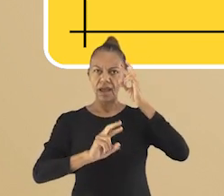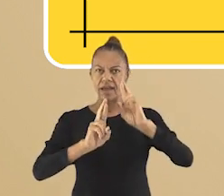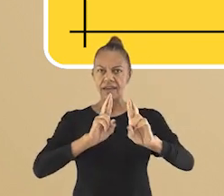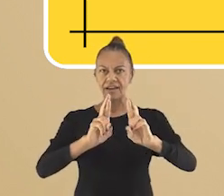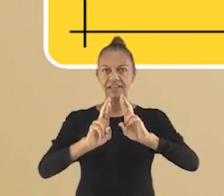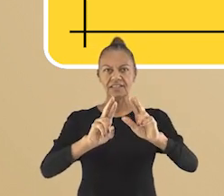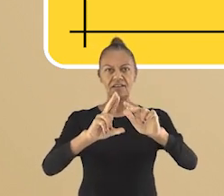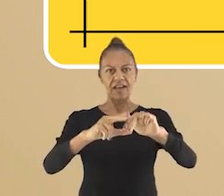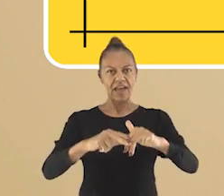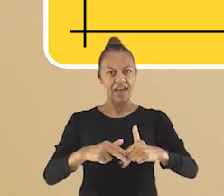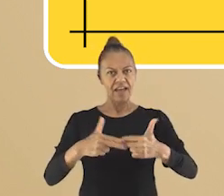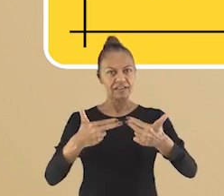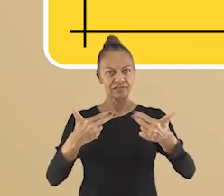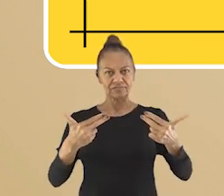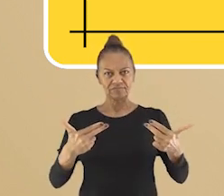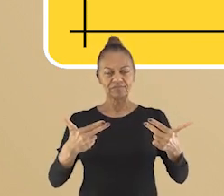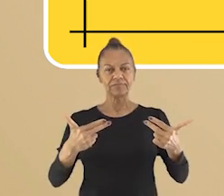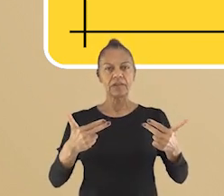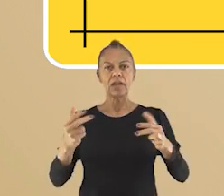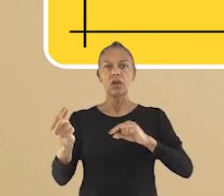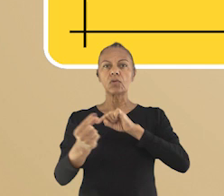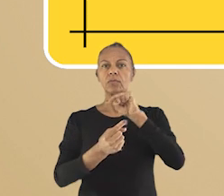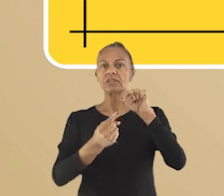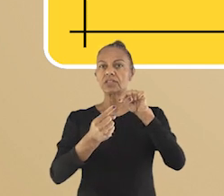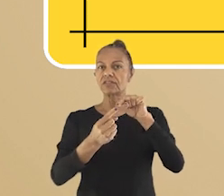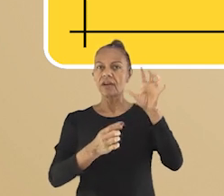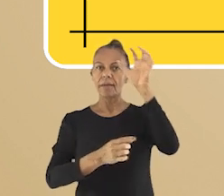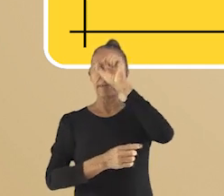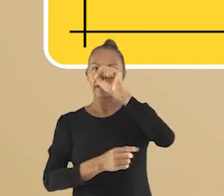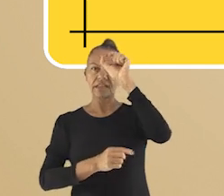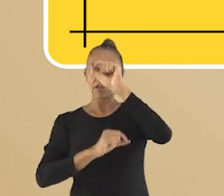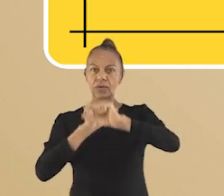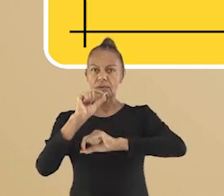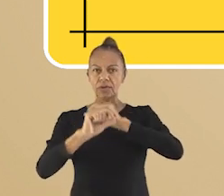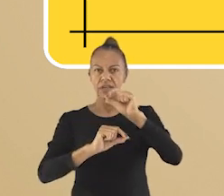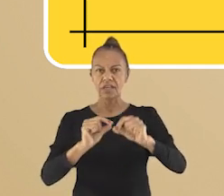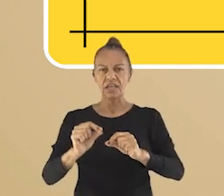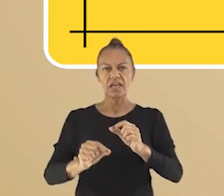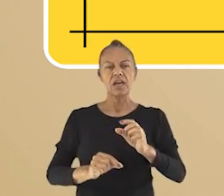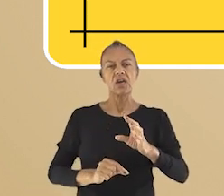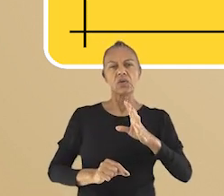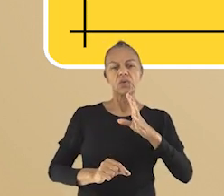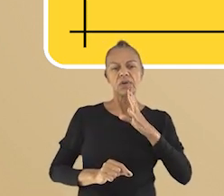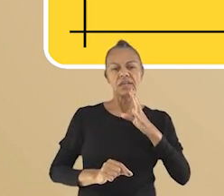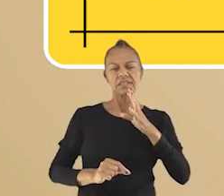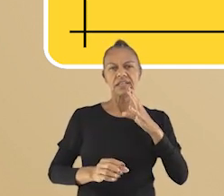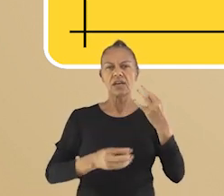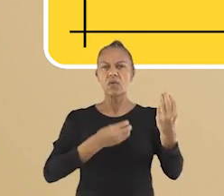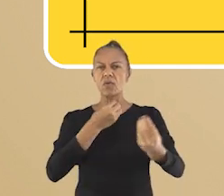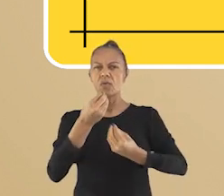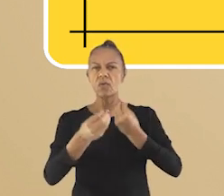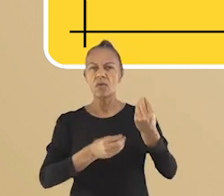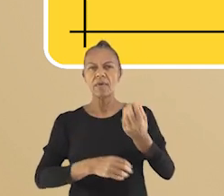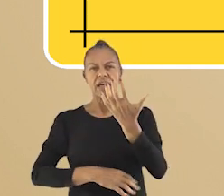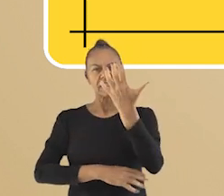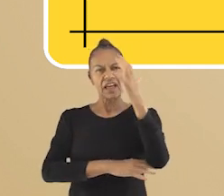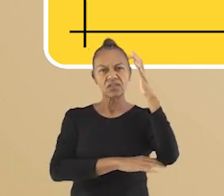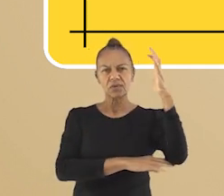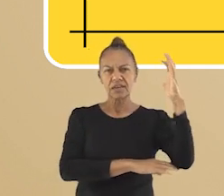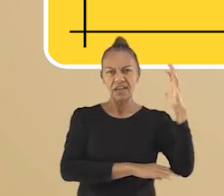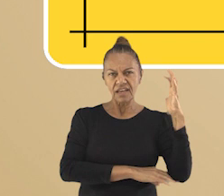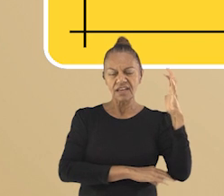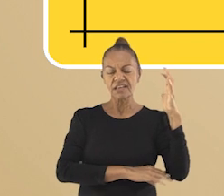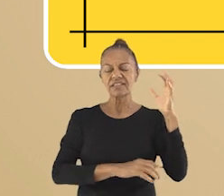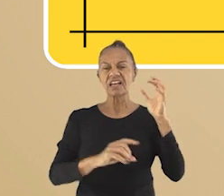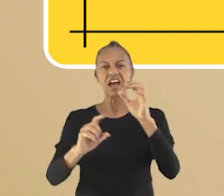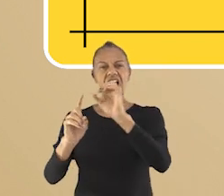Relações Étnico-Raciais. Objetivo de aprendizagem: conhecer o funcionamento da natureza em